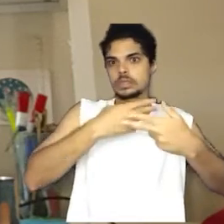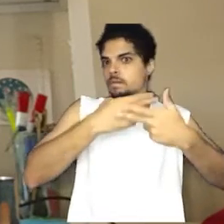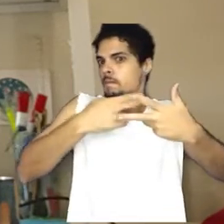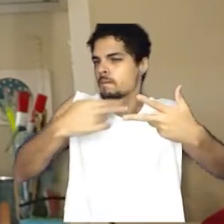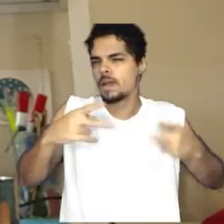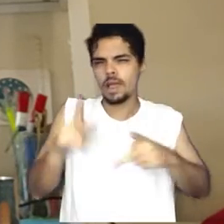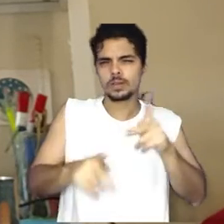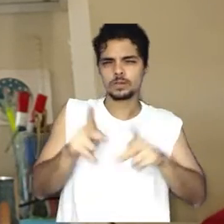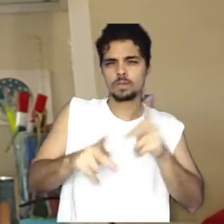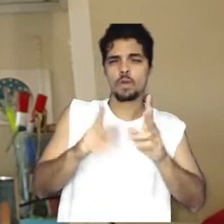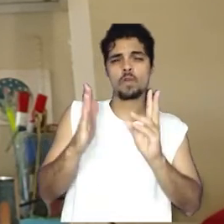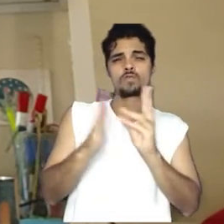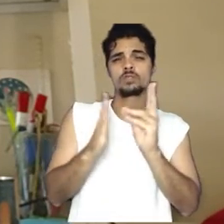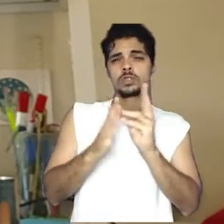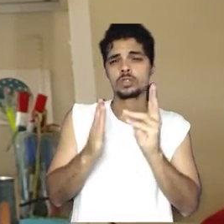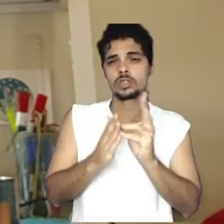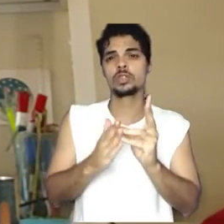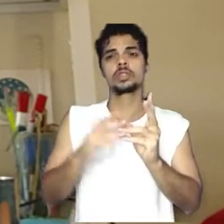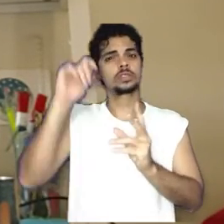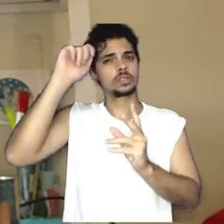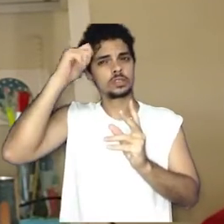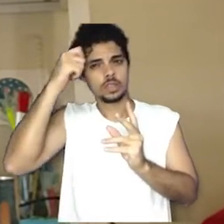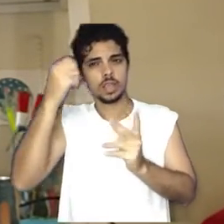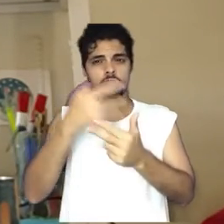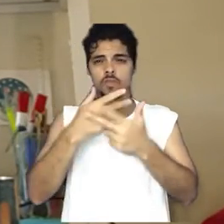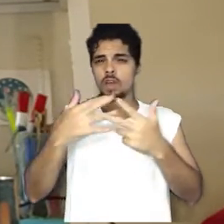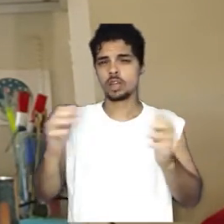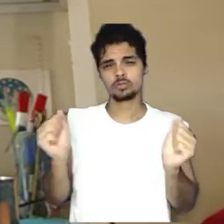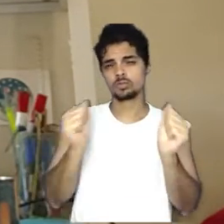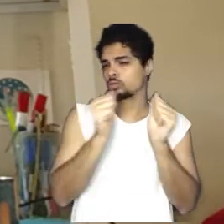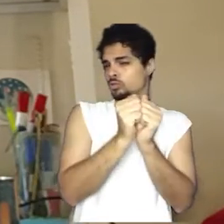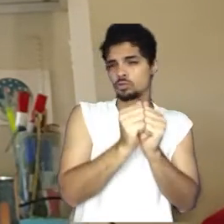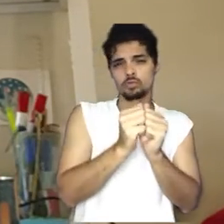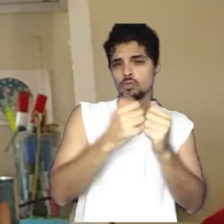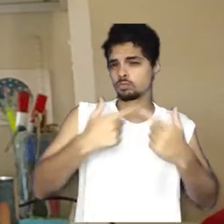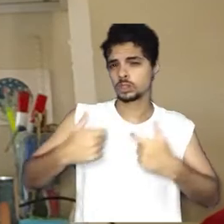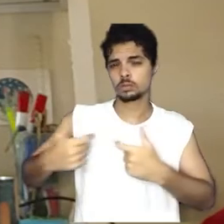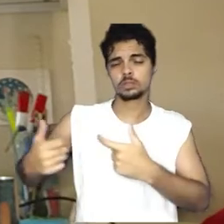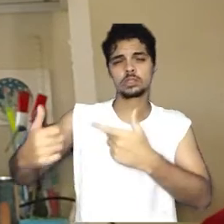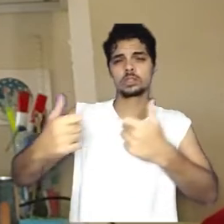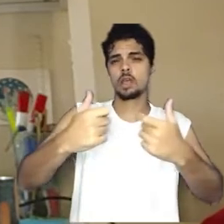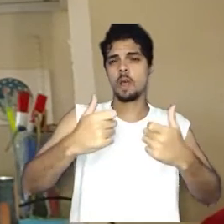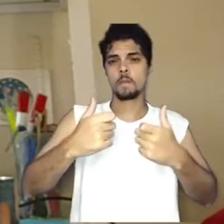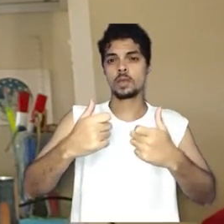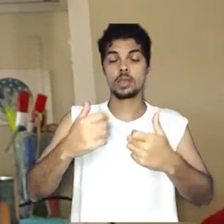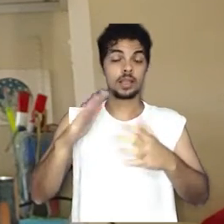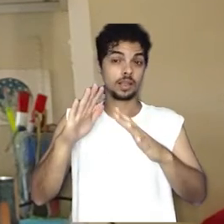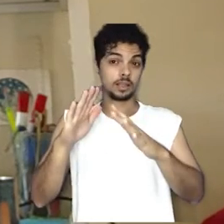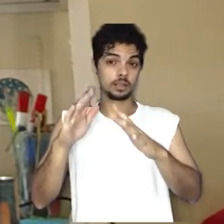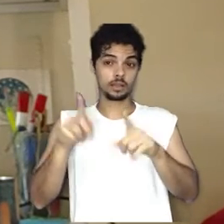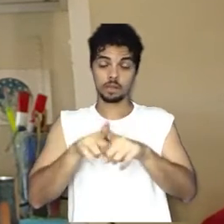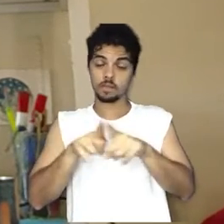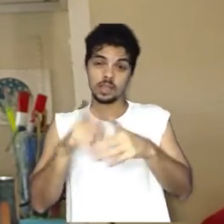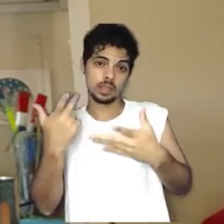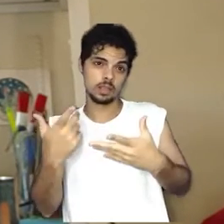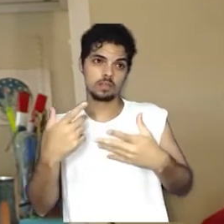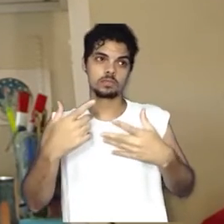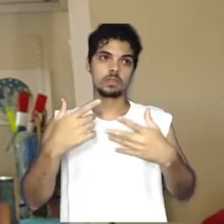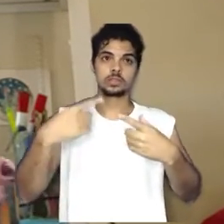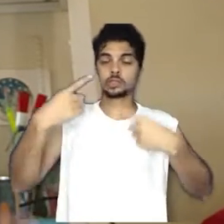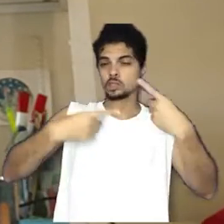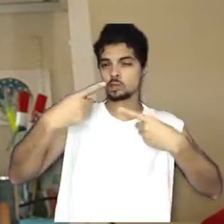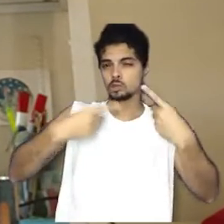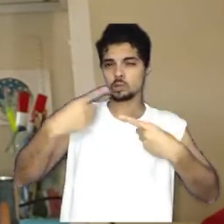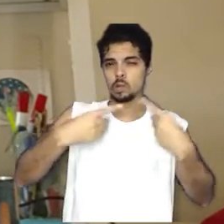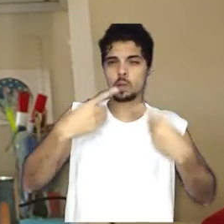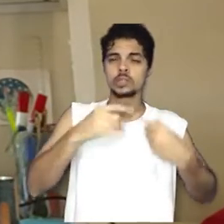debates sobre a independência. Então, enquanto homens de elite debatiam sobre a suposta cidadania dos indígenas na Corte